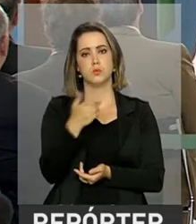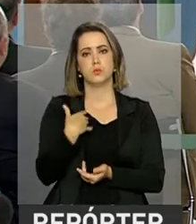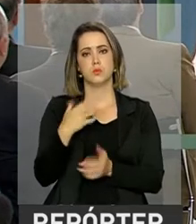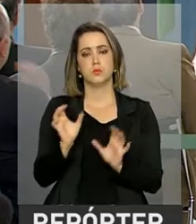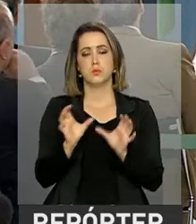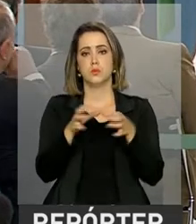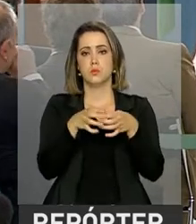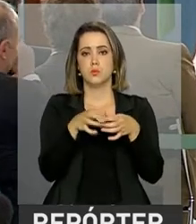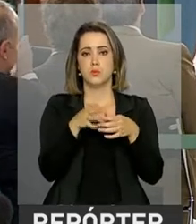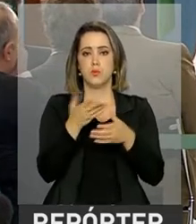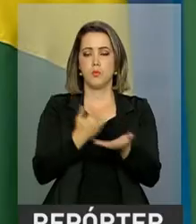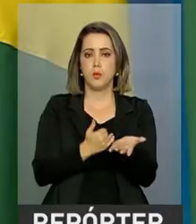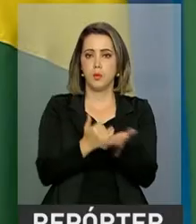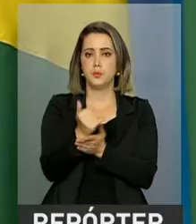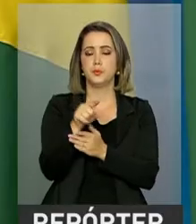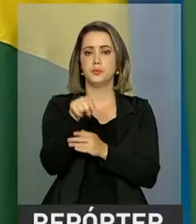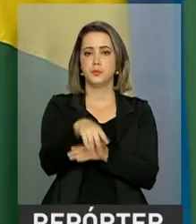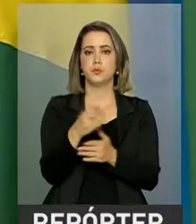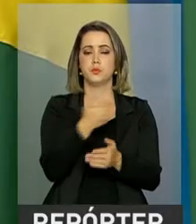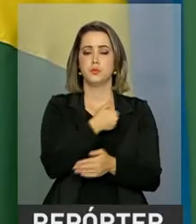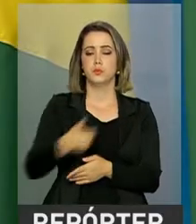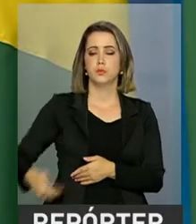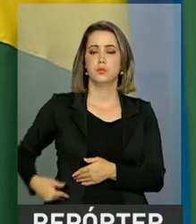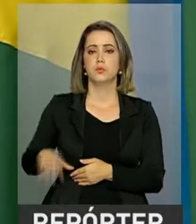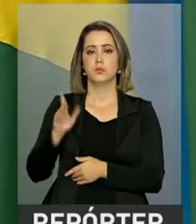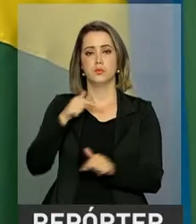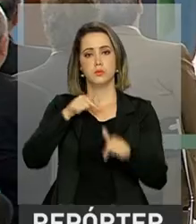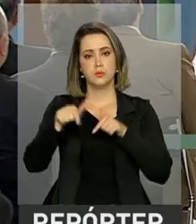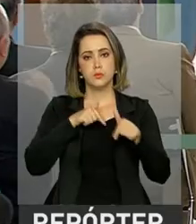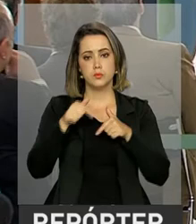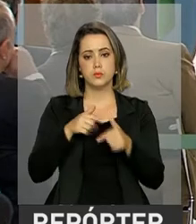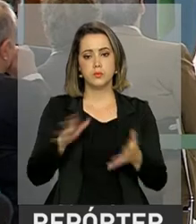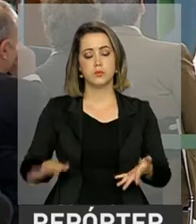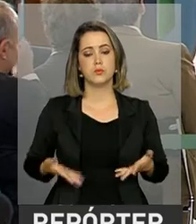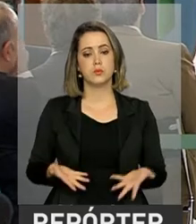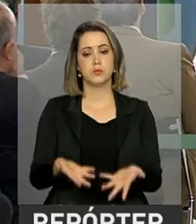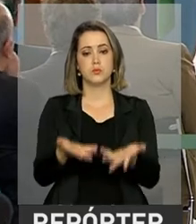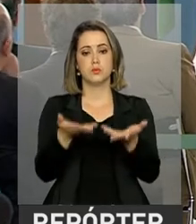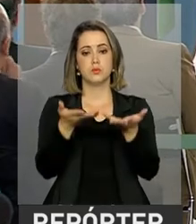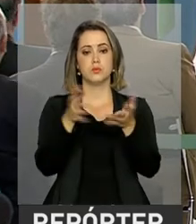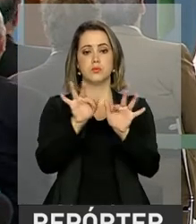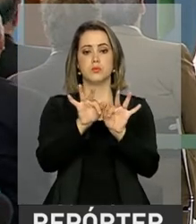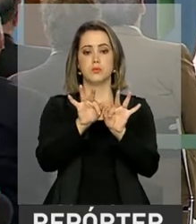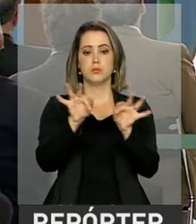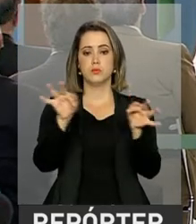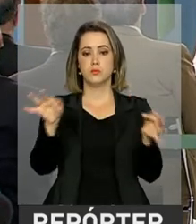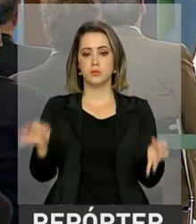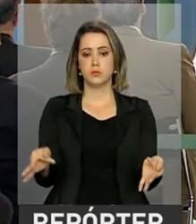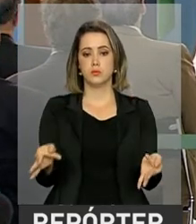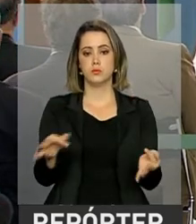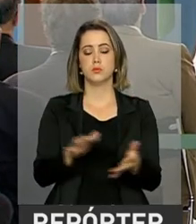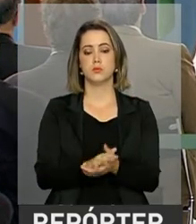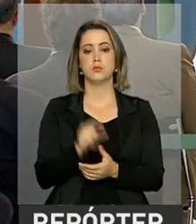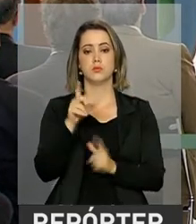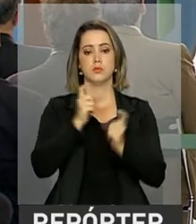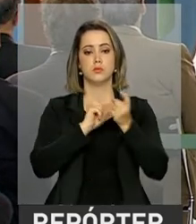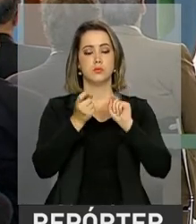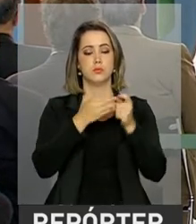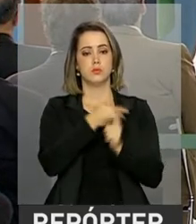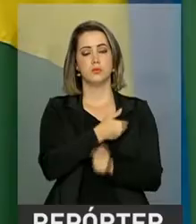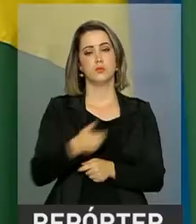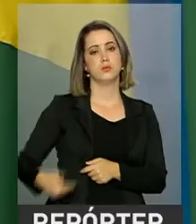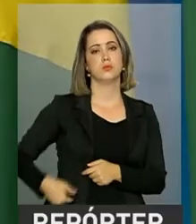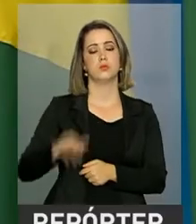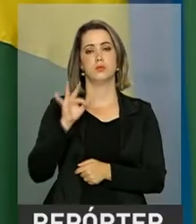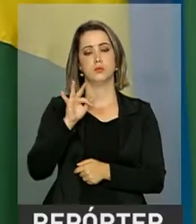um conjunto de iniciativas que o governo vem adotando para promover a desburocratização na administração pública